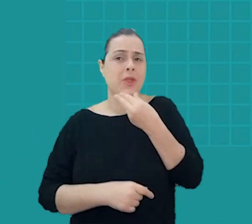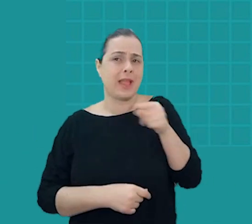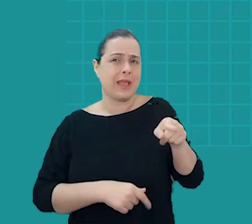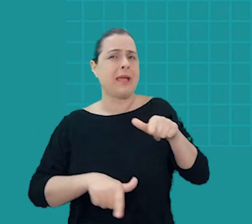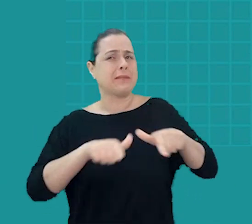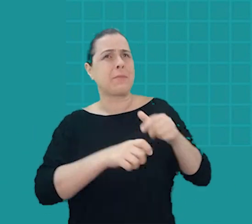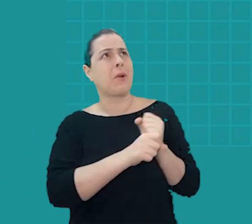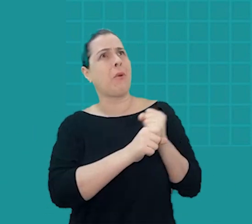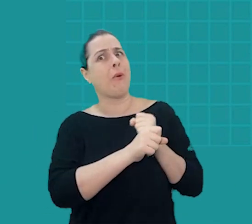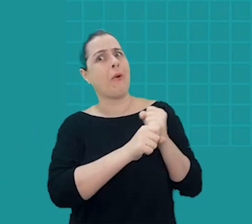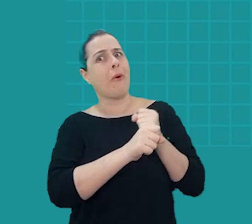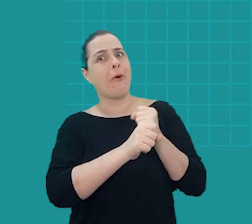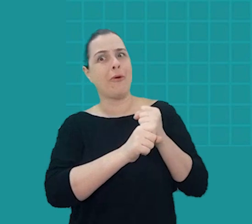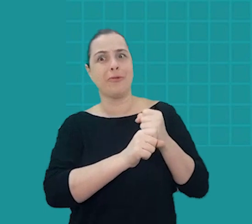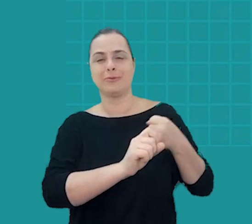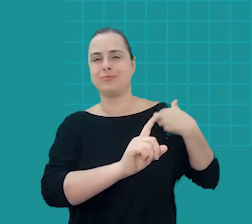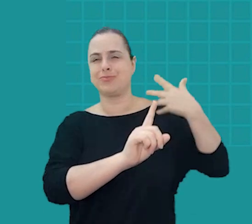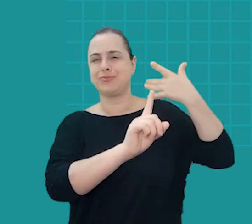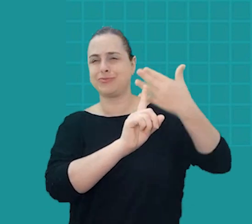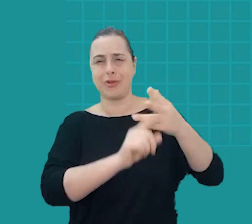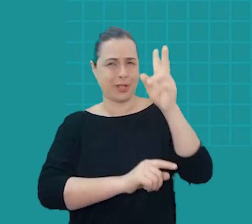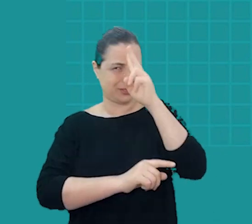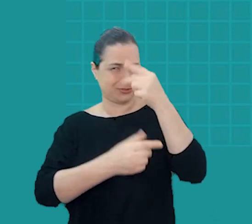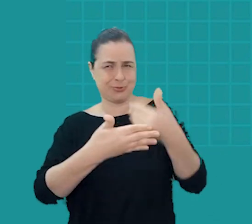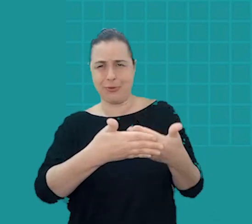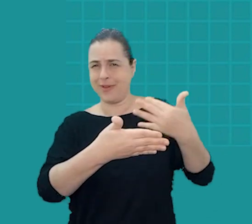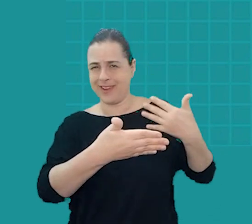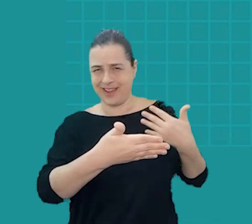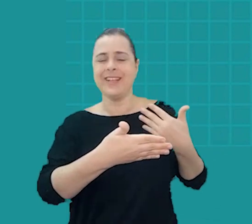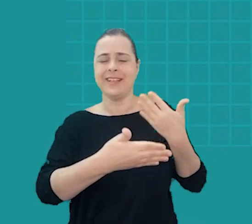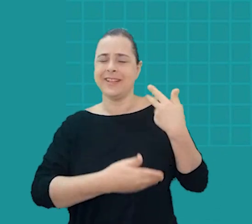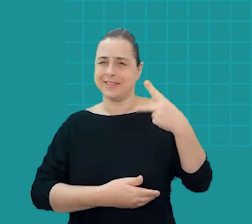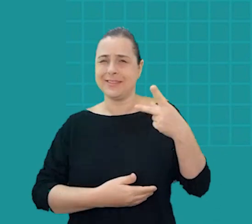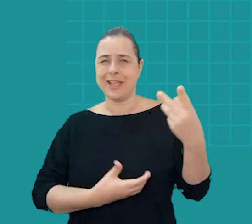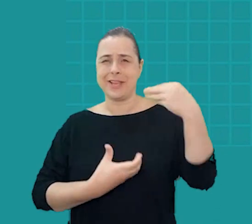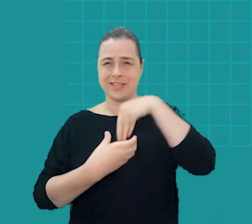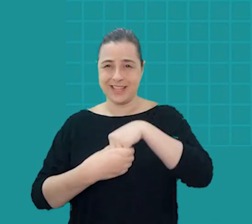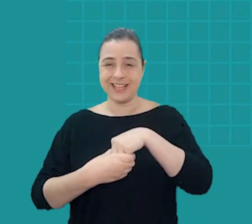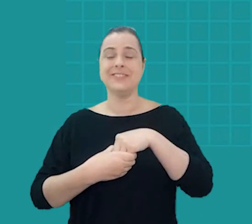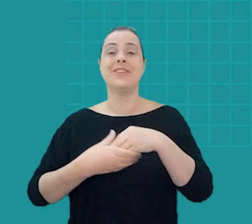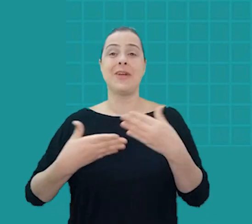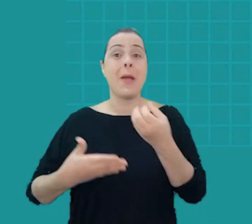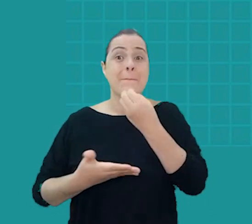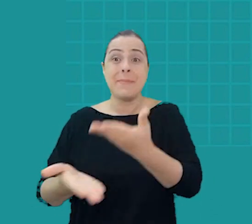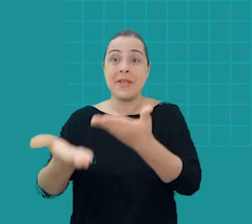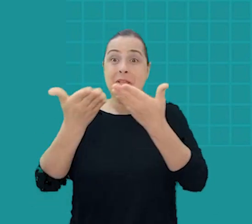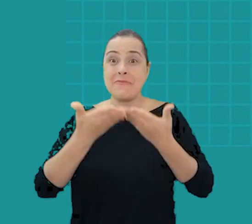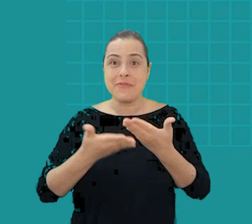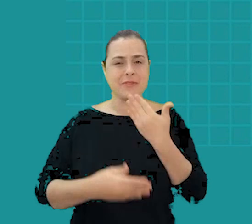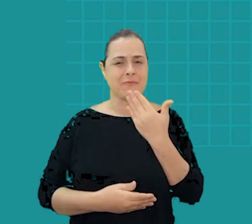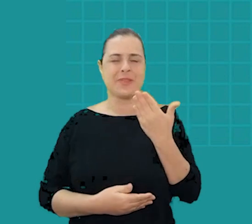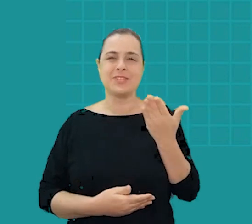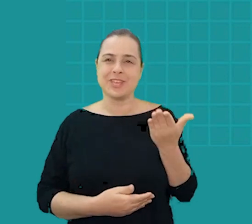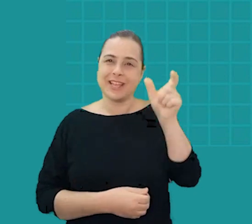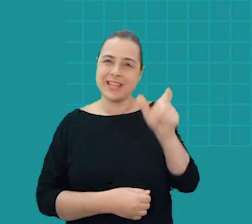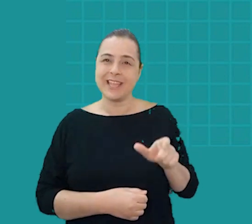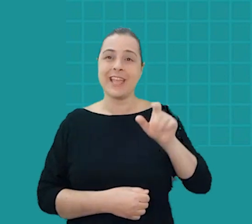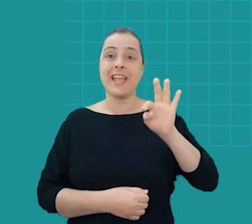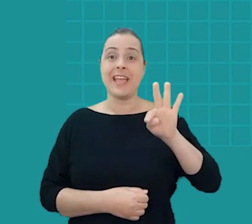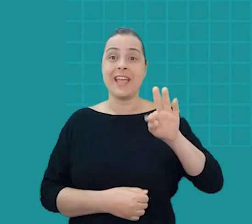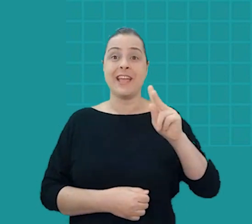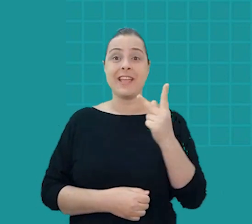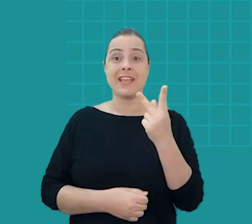faz parte da história dele, né? Então, ele dentro. Eu queria aqui dar as boas-vindas, pedir para o Thierry